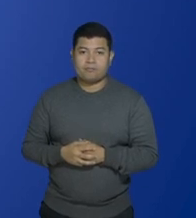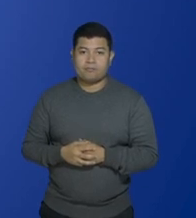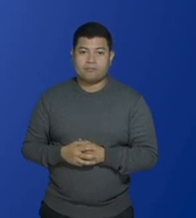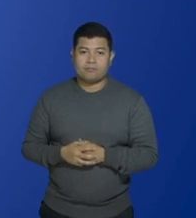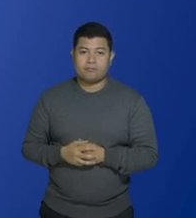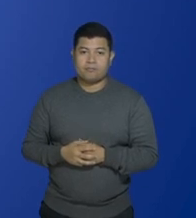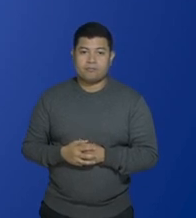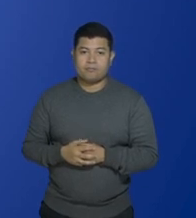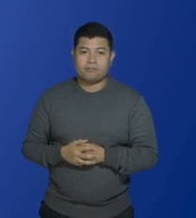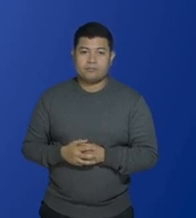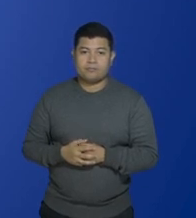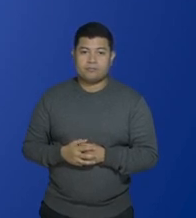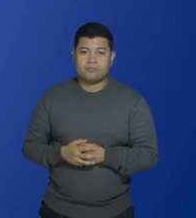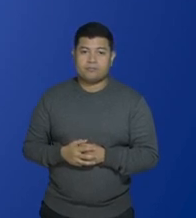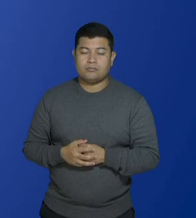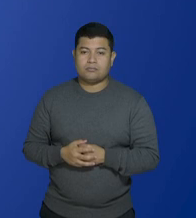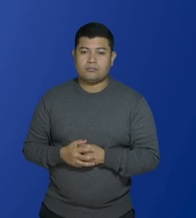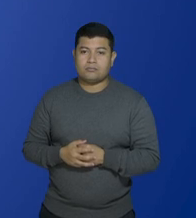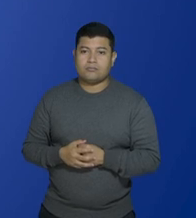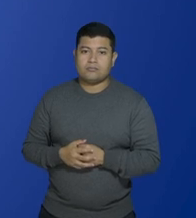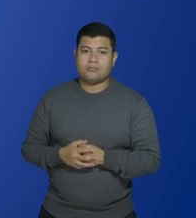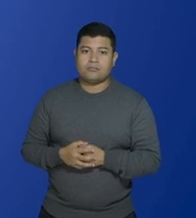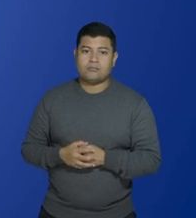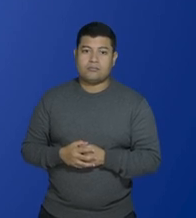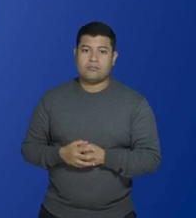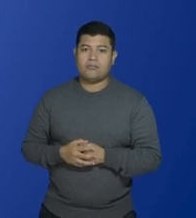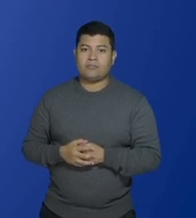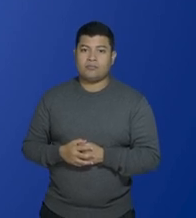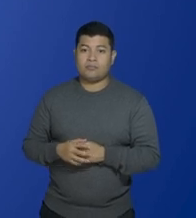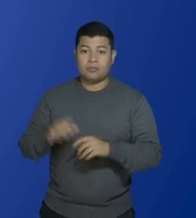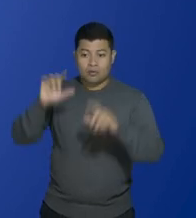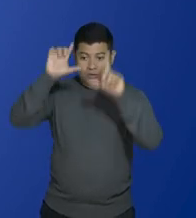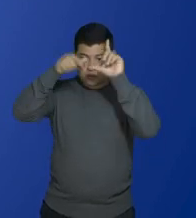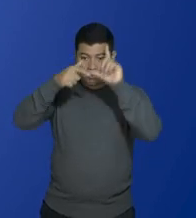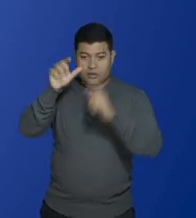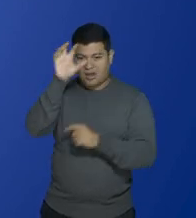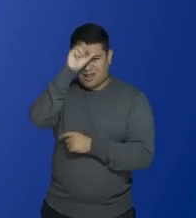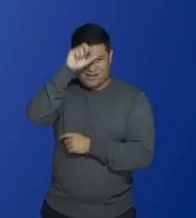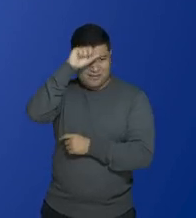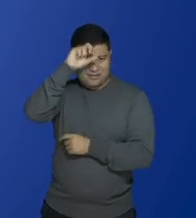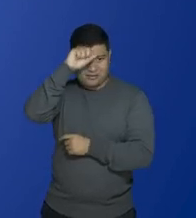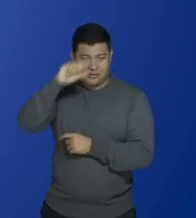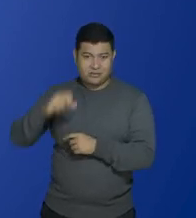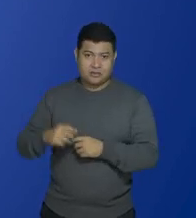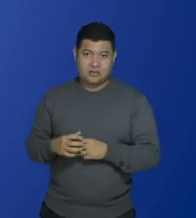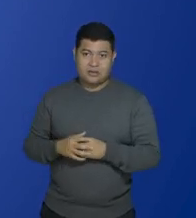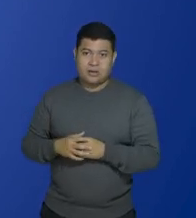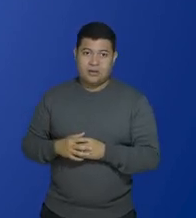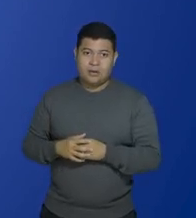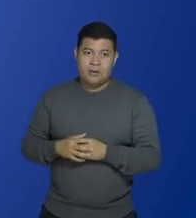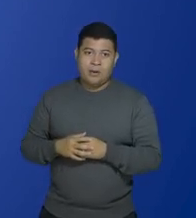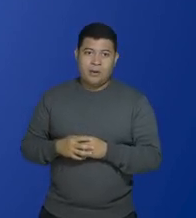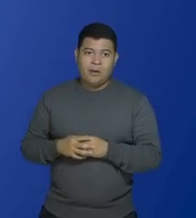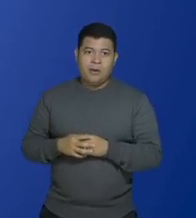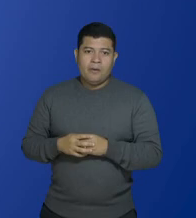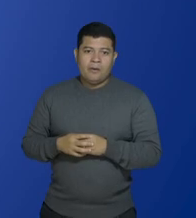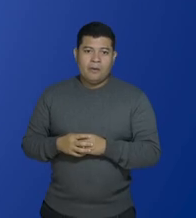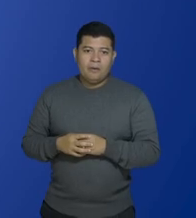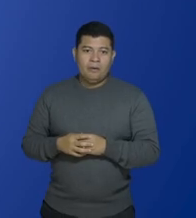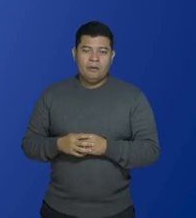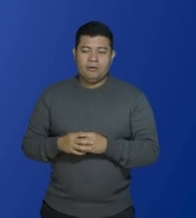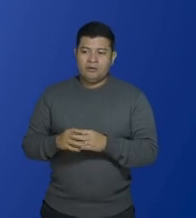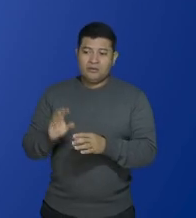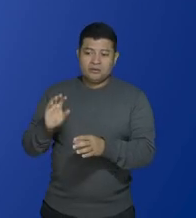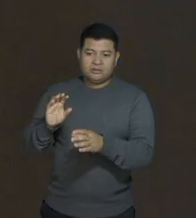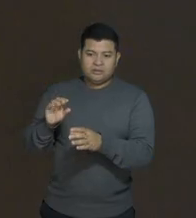Então, o transtorno de aprendizagem, entre 10 a 90, devido à diferença de definição. Então, dentro do